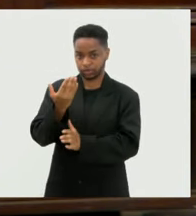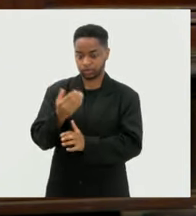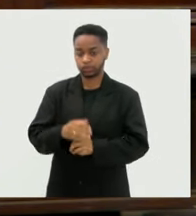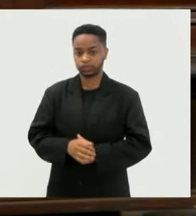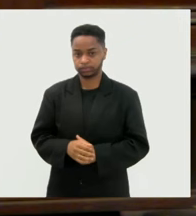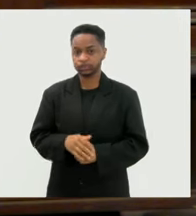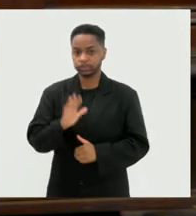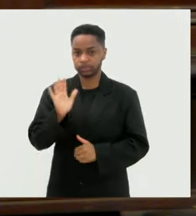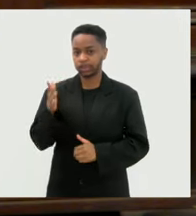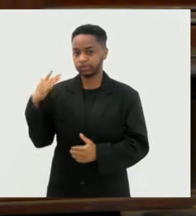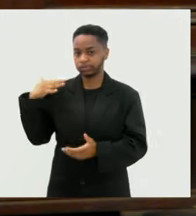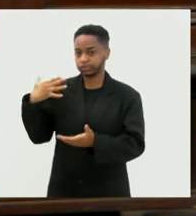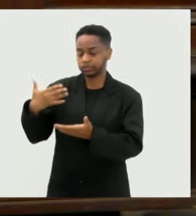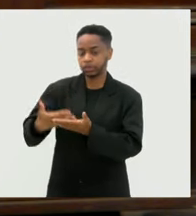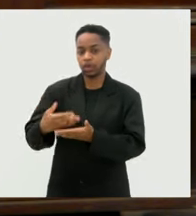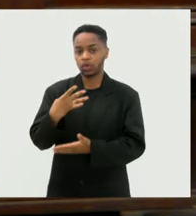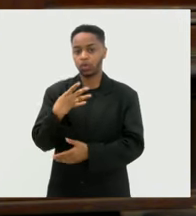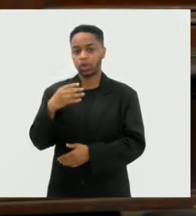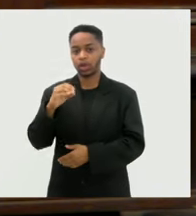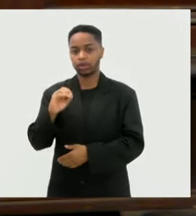40 anos.